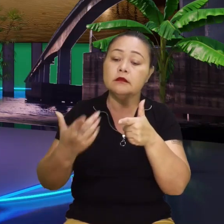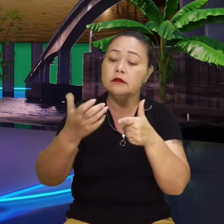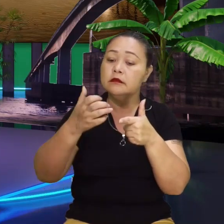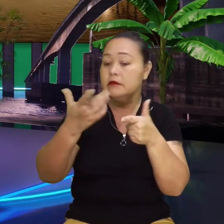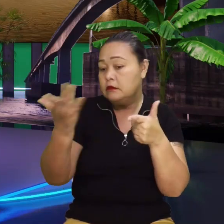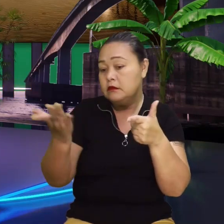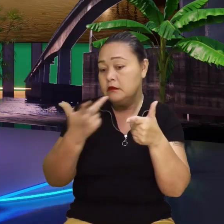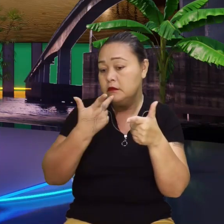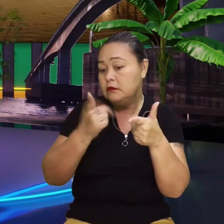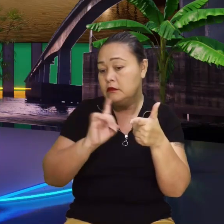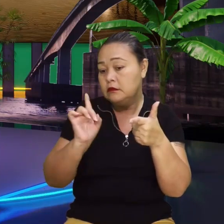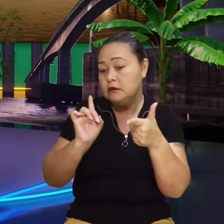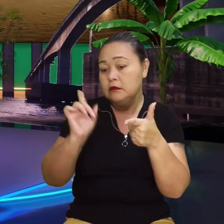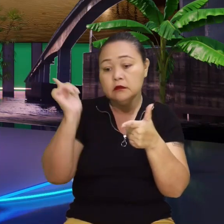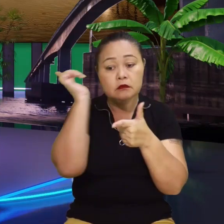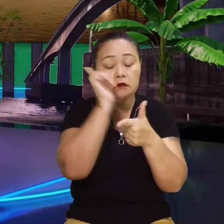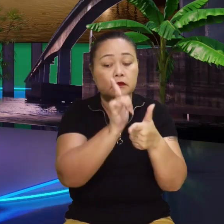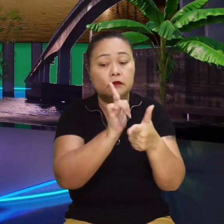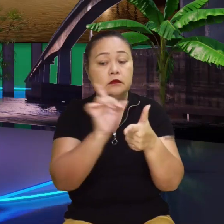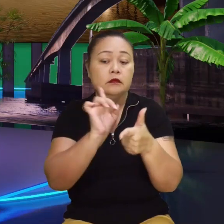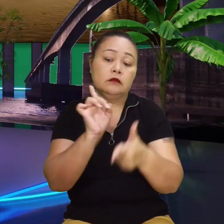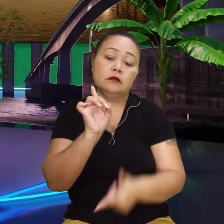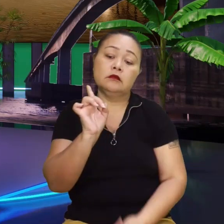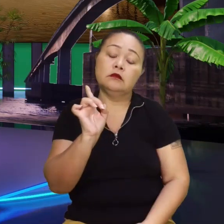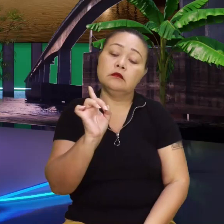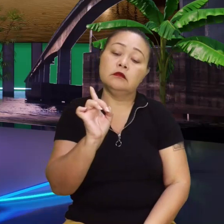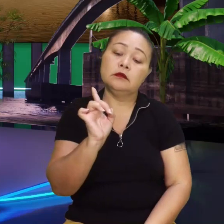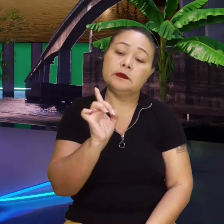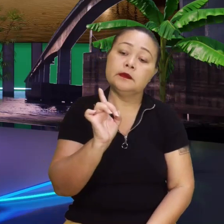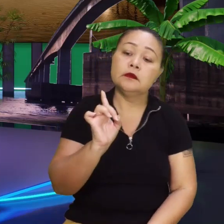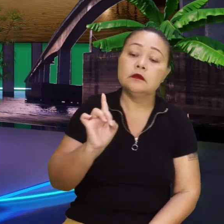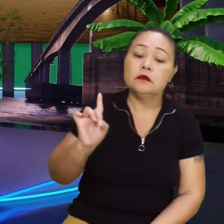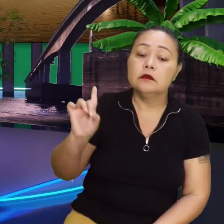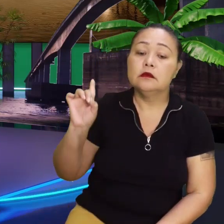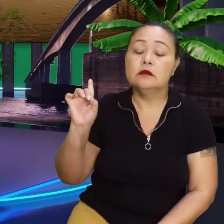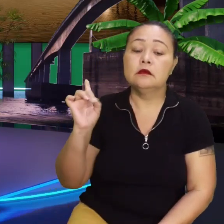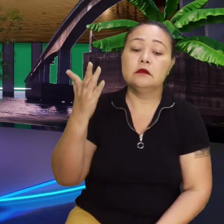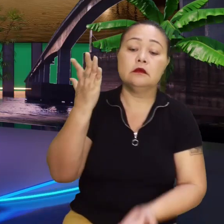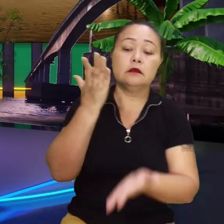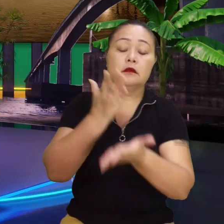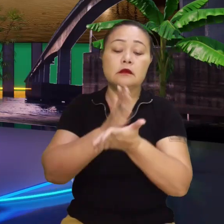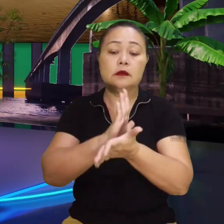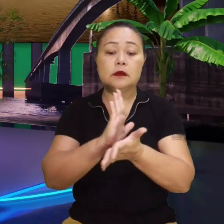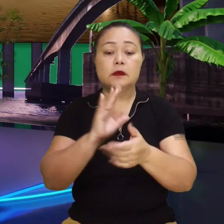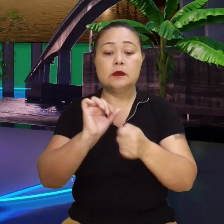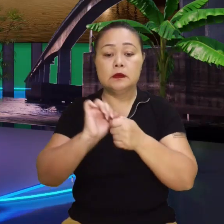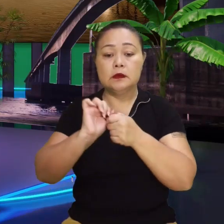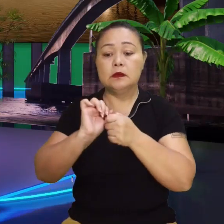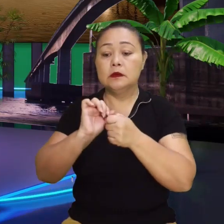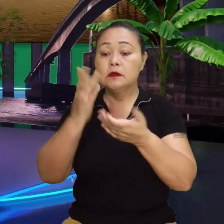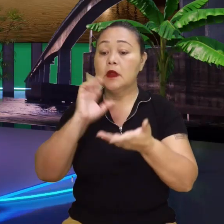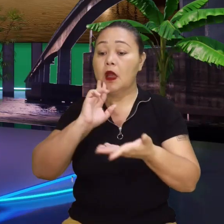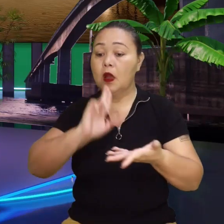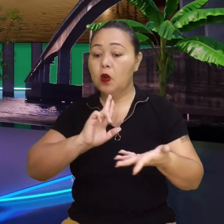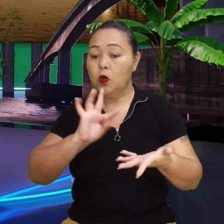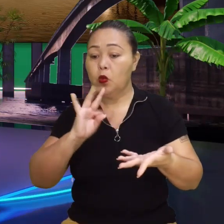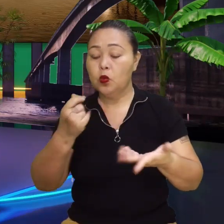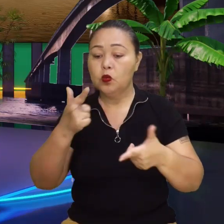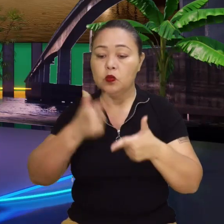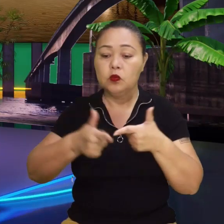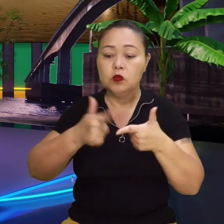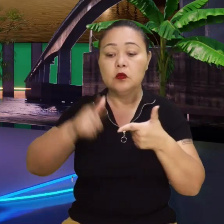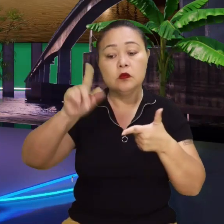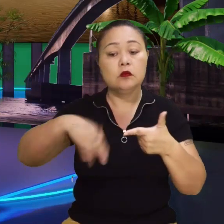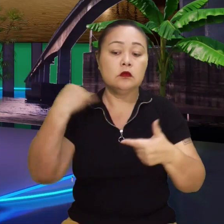claro que aqui não não vamos conseguir acabar com o os áudios todos os problemas mas